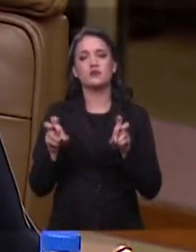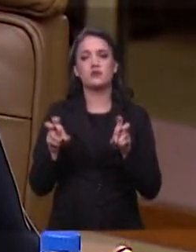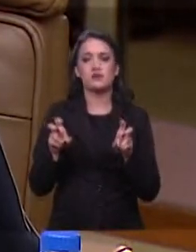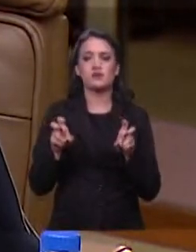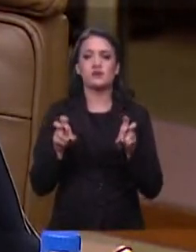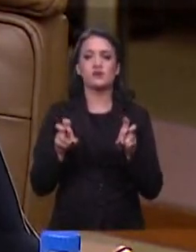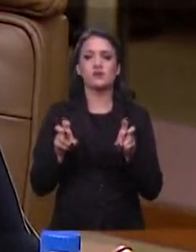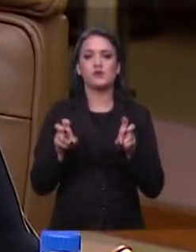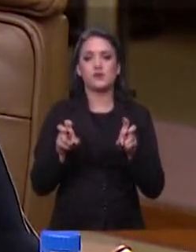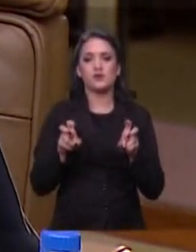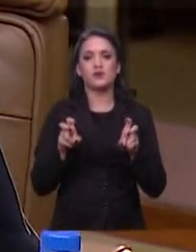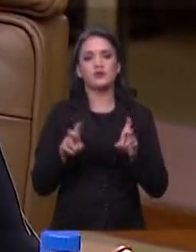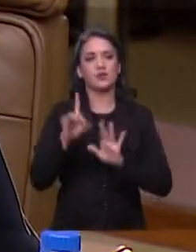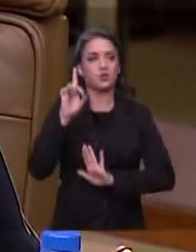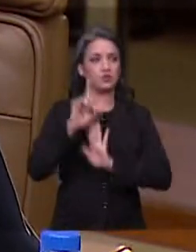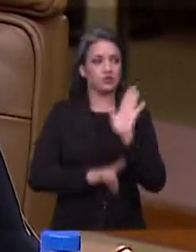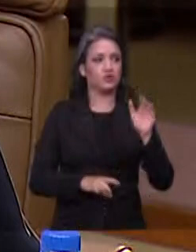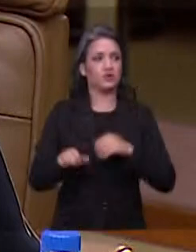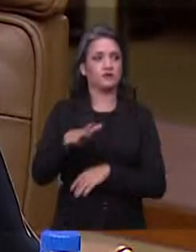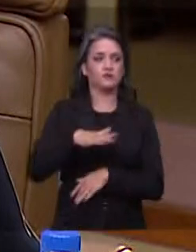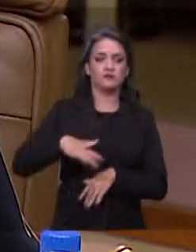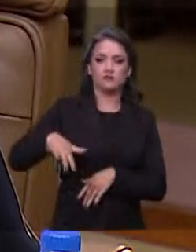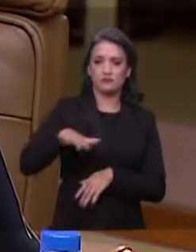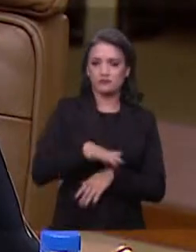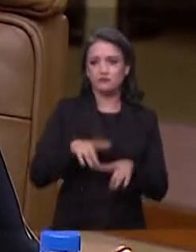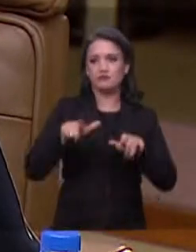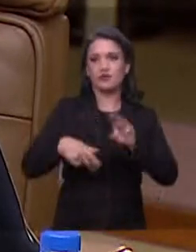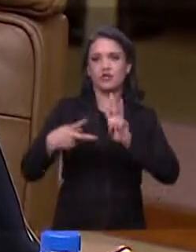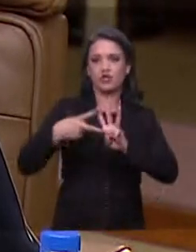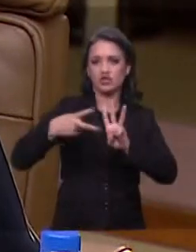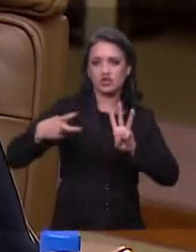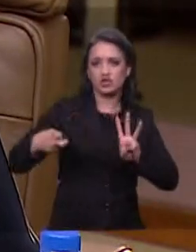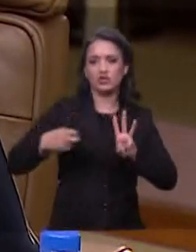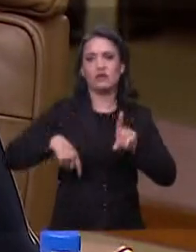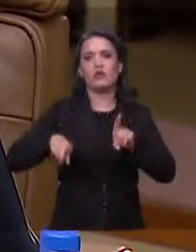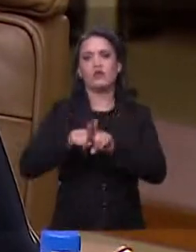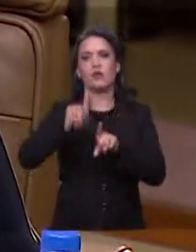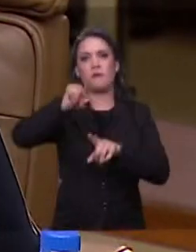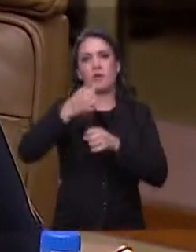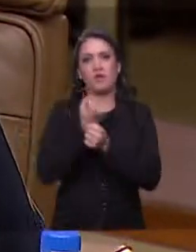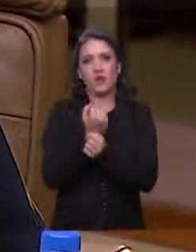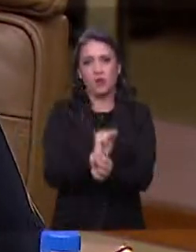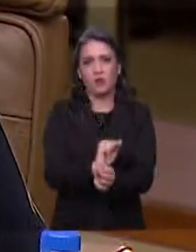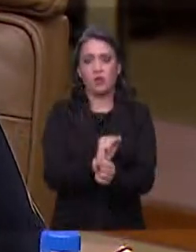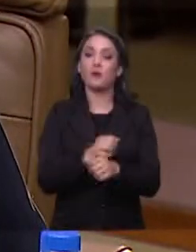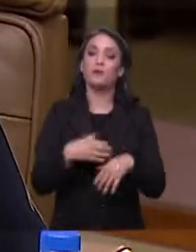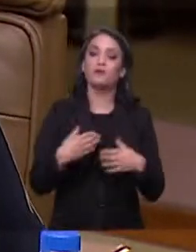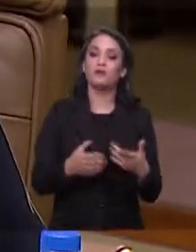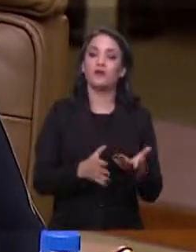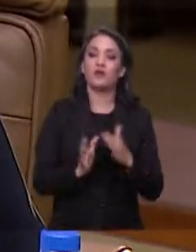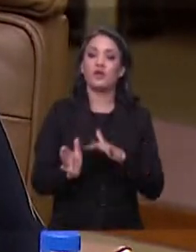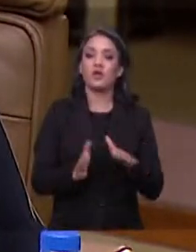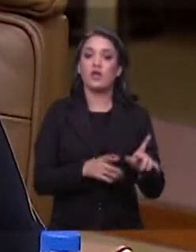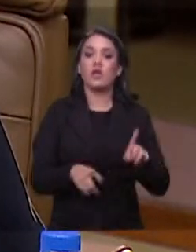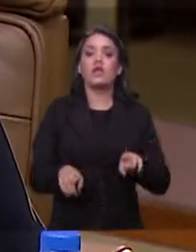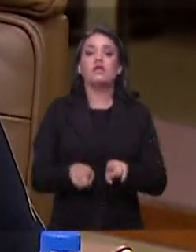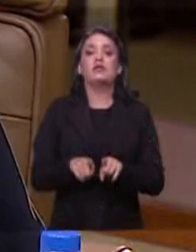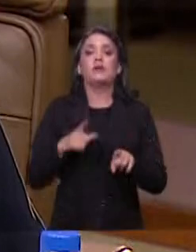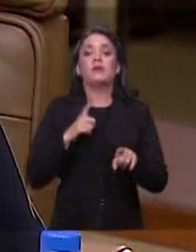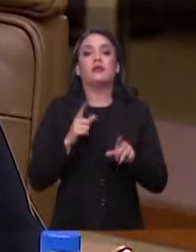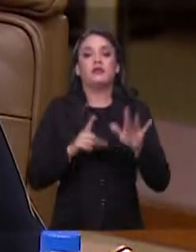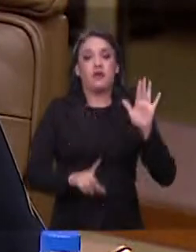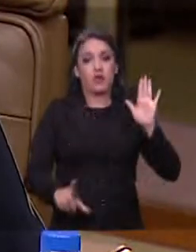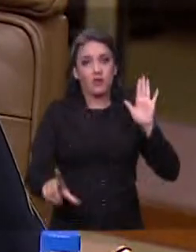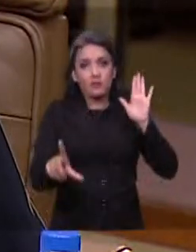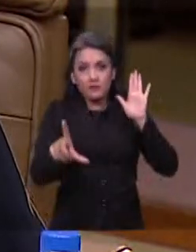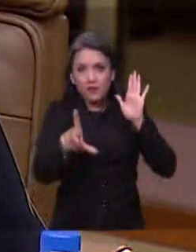atinente aos direitos territoriais indígenas e quilombolas. Ao lado do fundamento